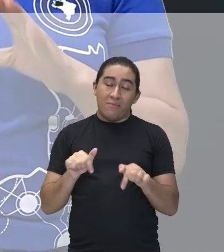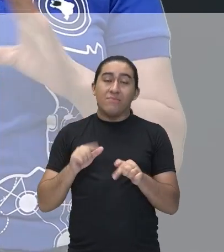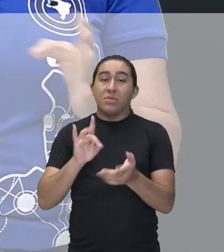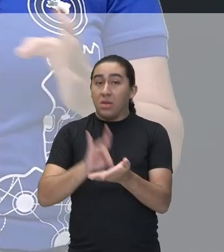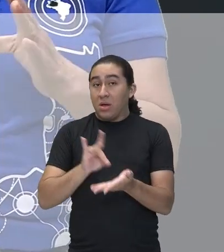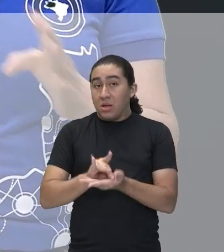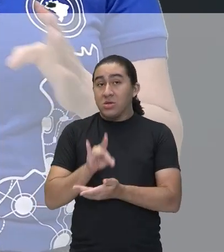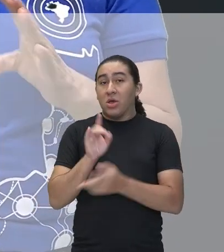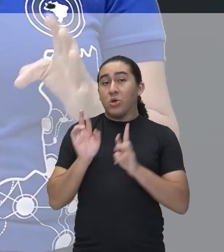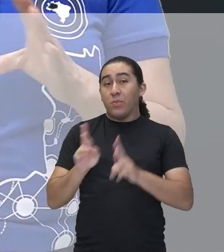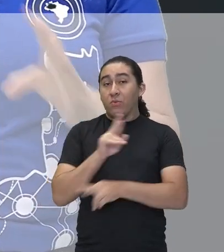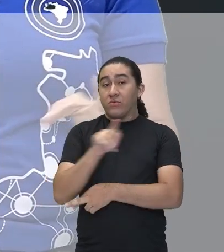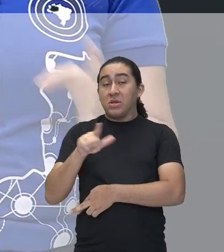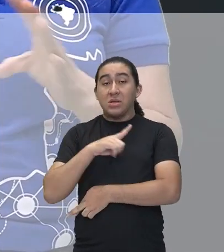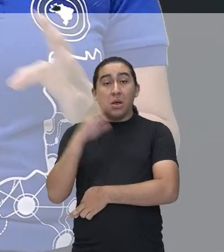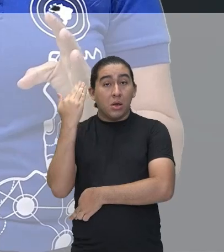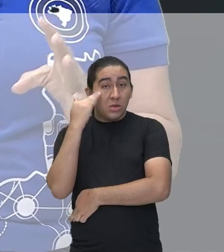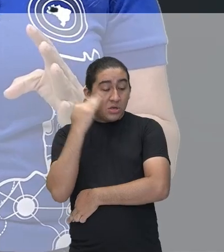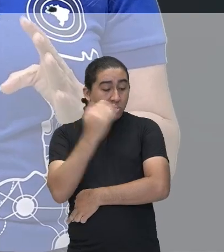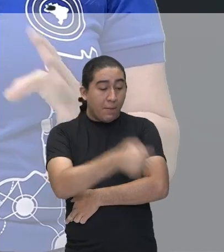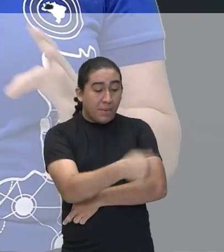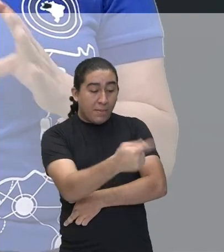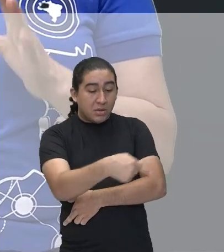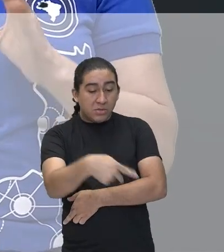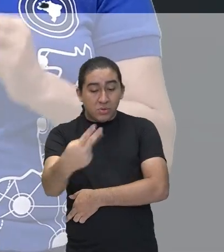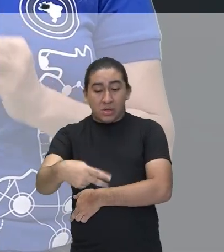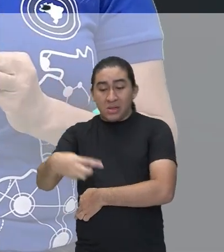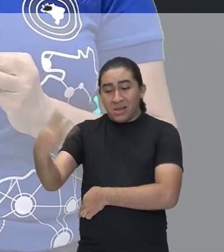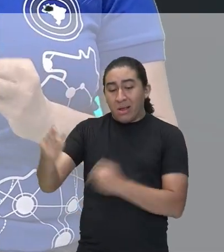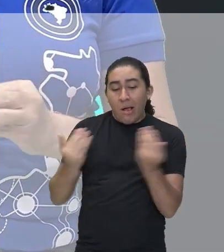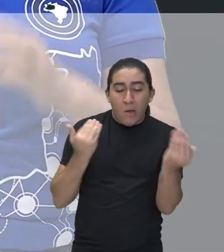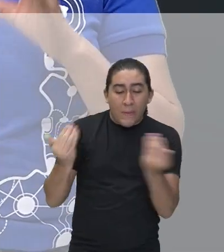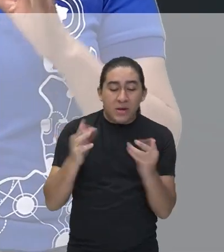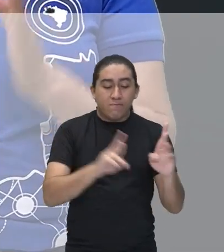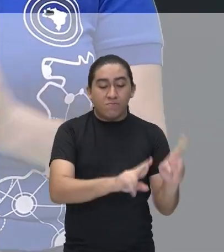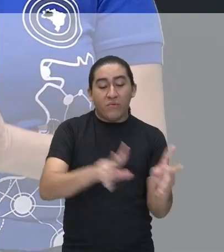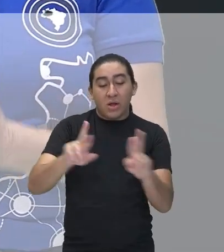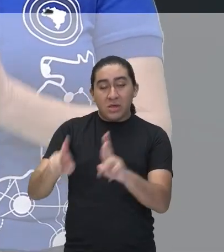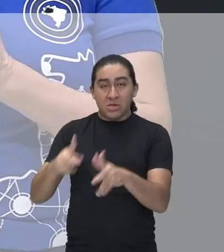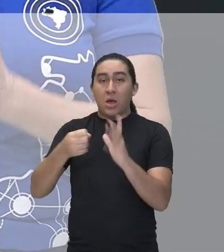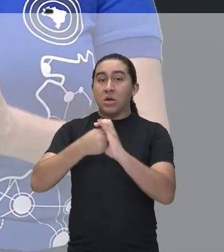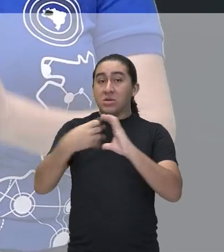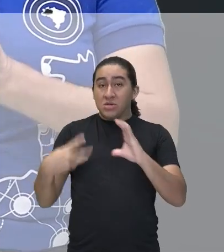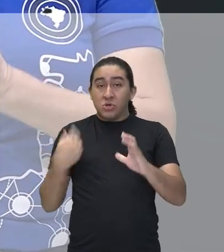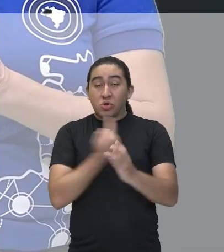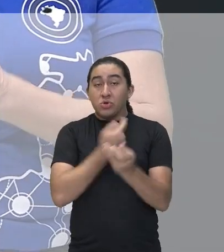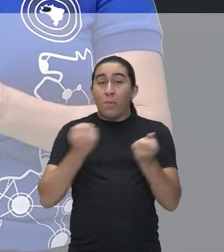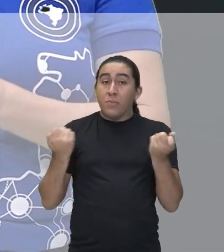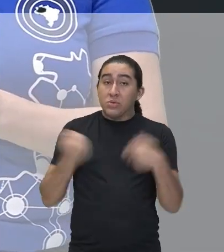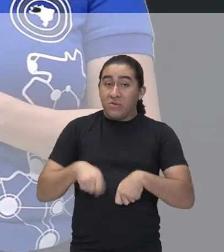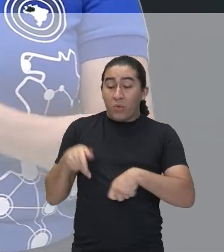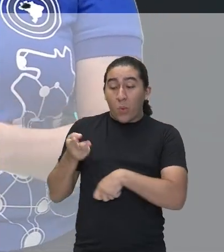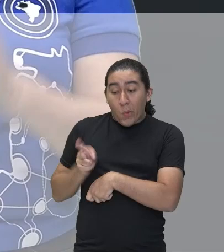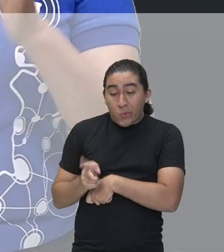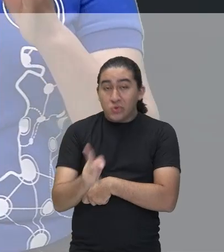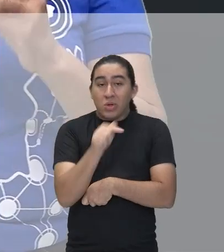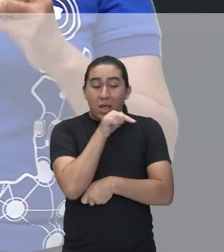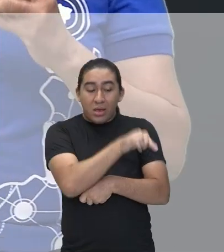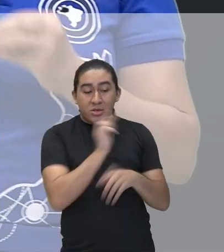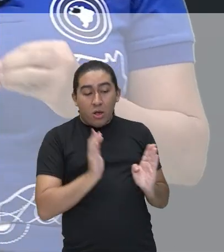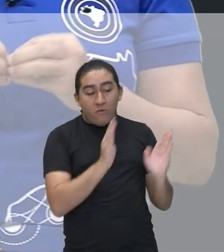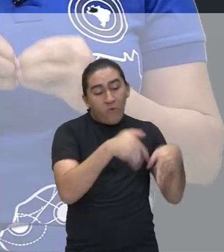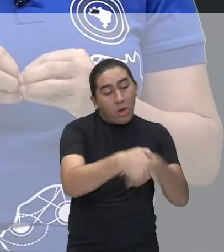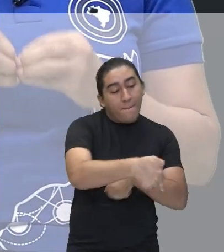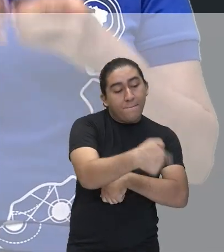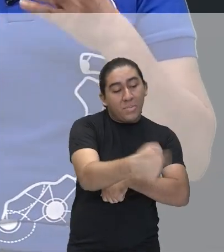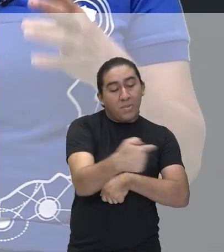vocês tenham, né, compreendido essa diferença das gerações, tá? Para a gente poder continuar com a primeira. Então, a primeira é